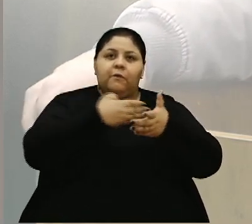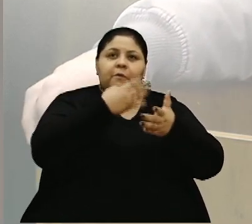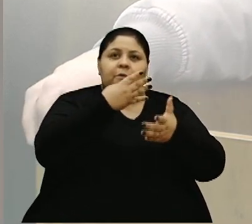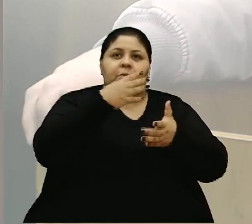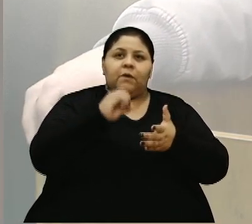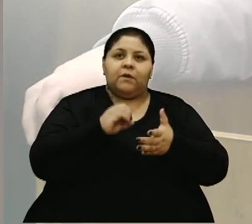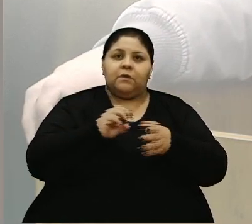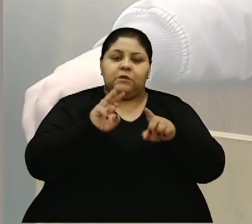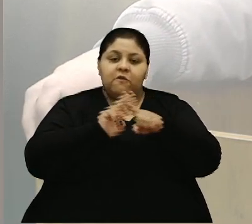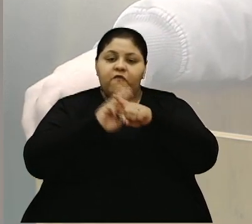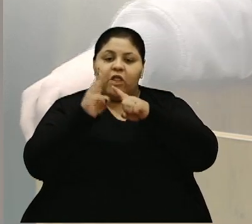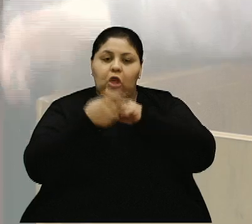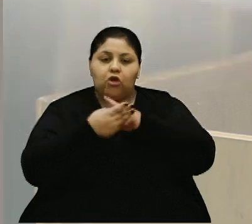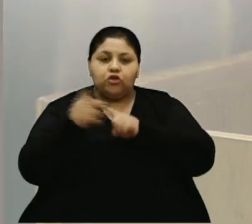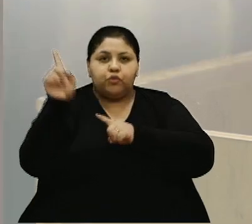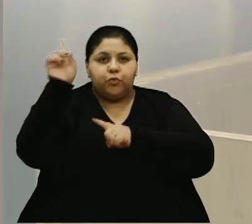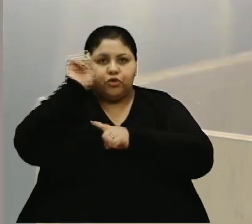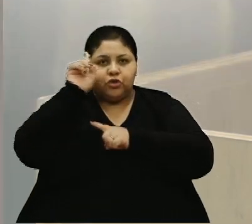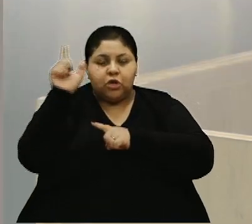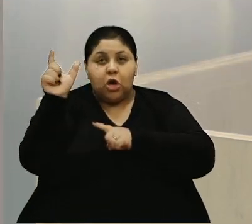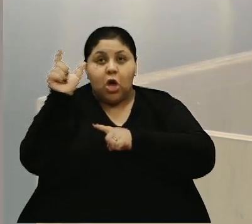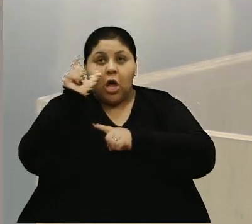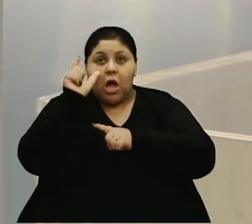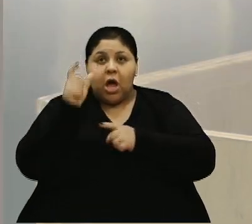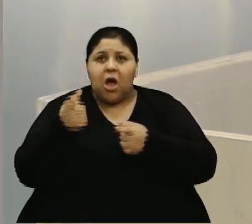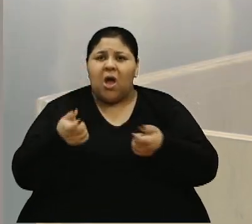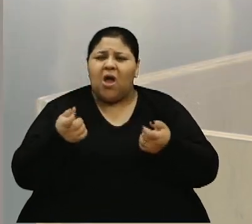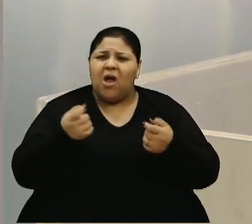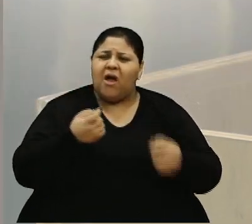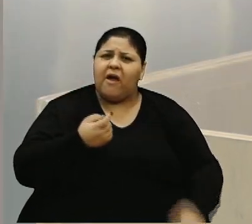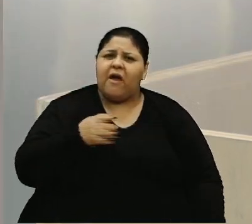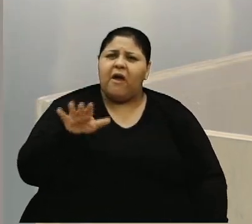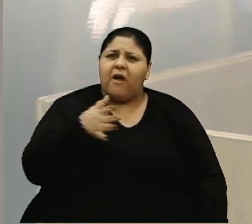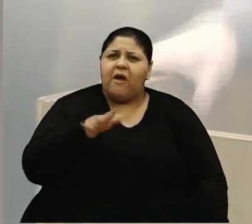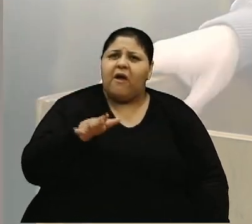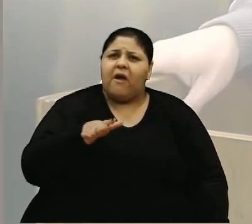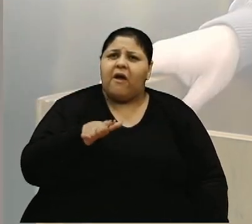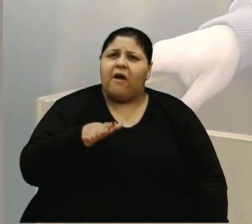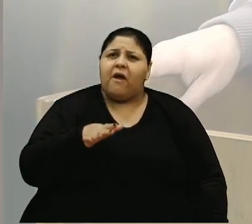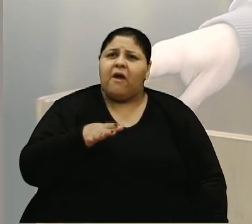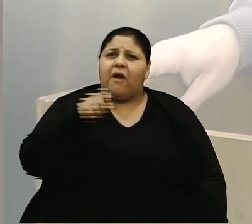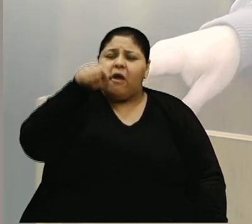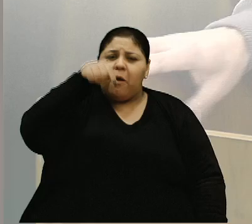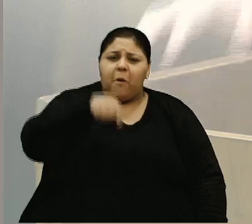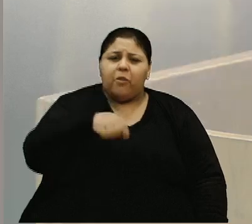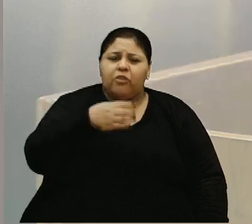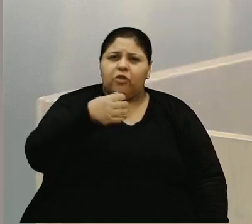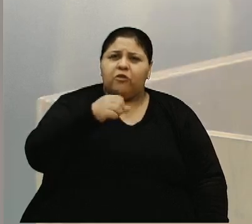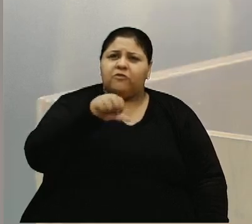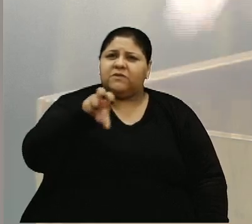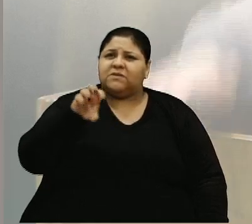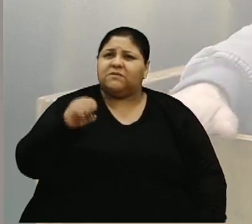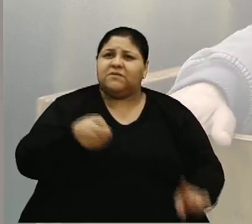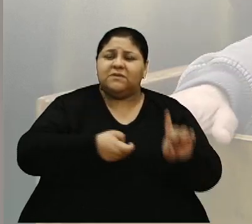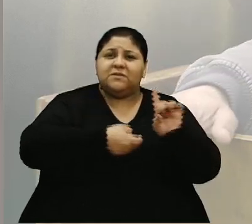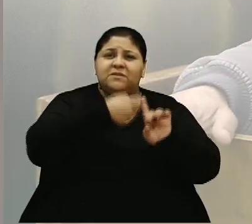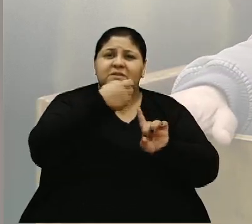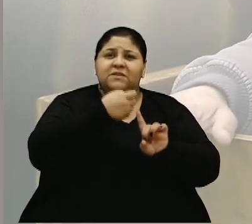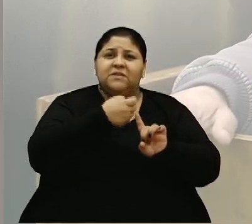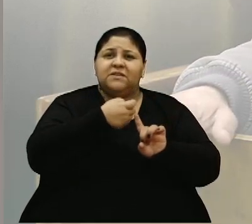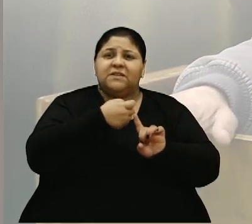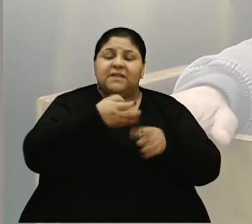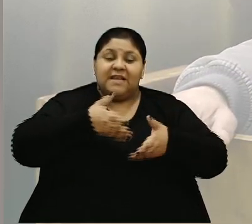dia. Olha, 950 pessoas aproximadamente por mês morrendo em Caxias. E nasce por mês em torno